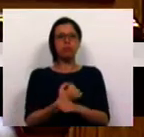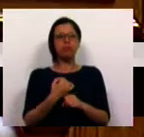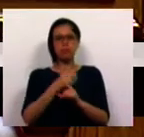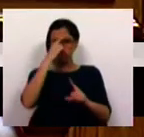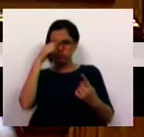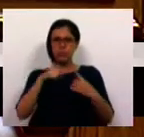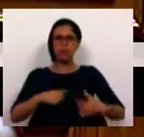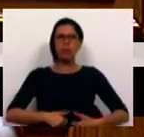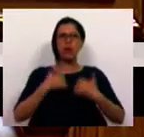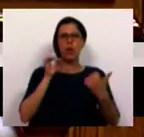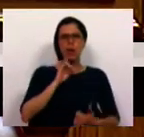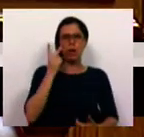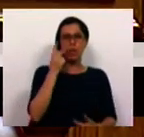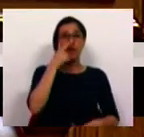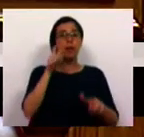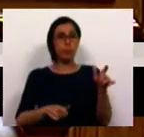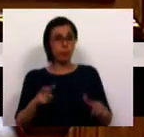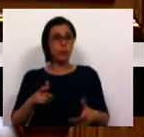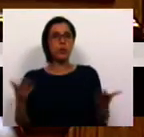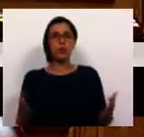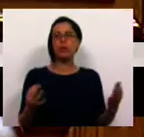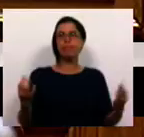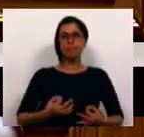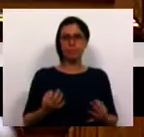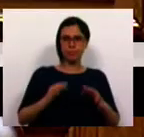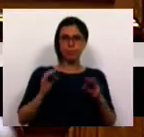trabalhar no sentido da melhoria da qualidade de vida das pessoas e,